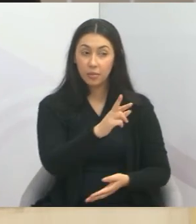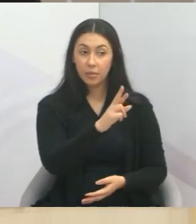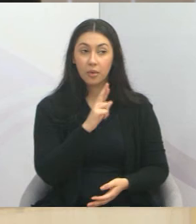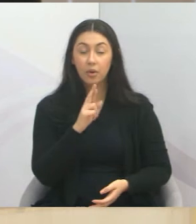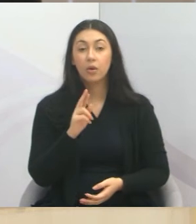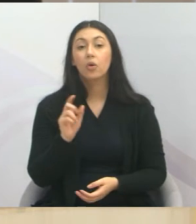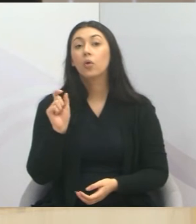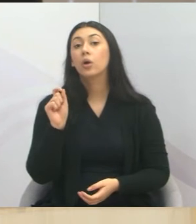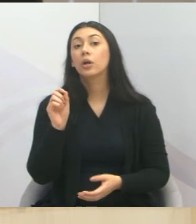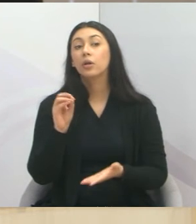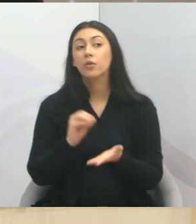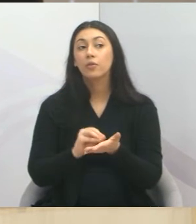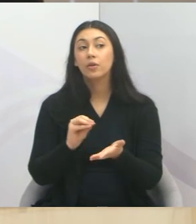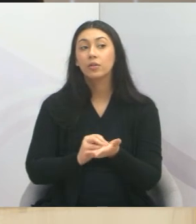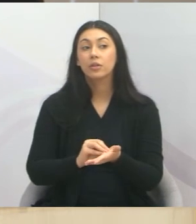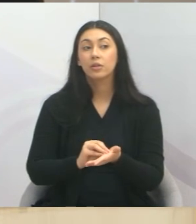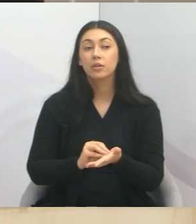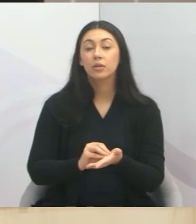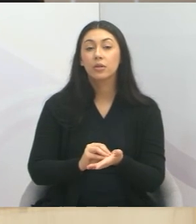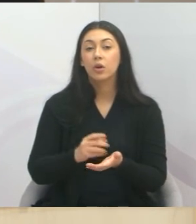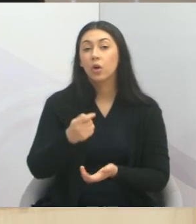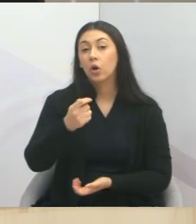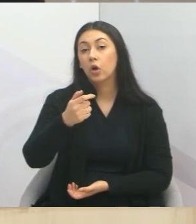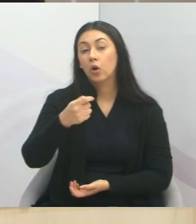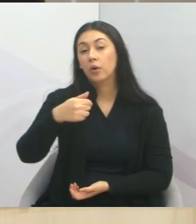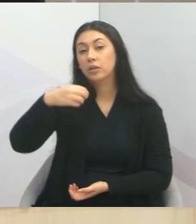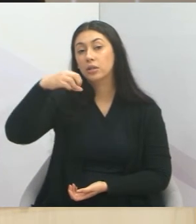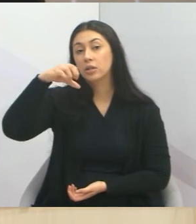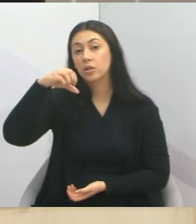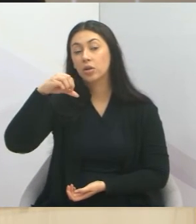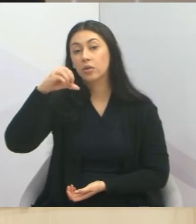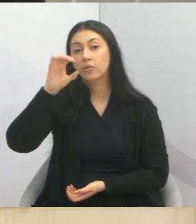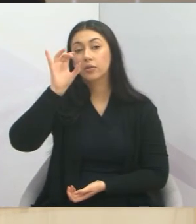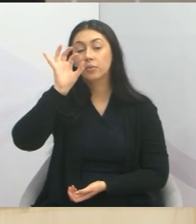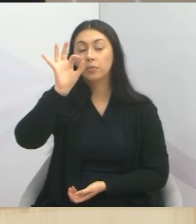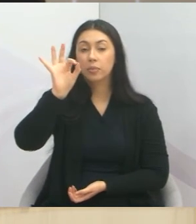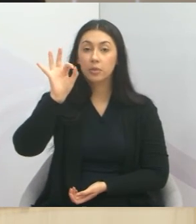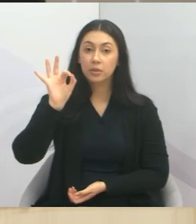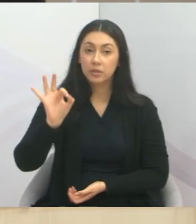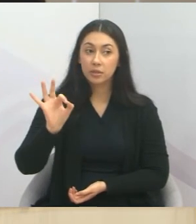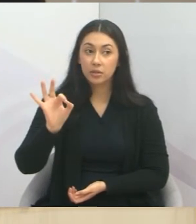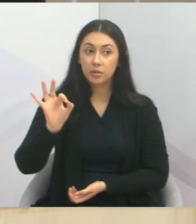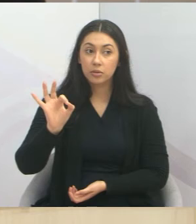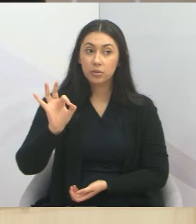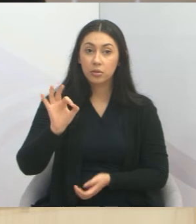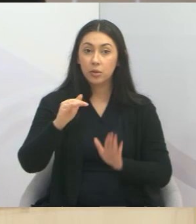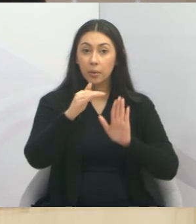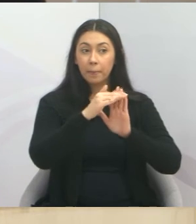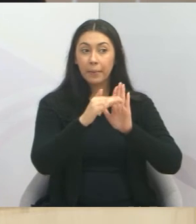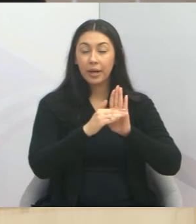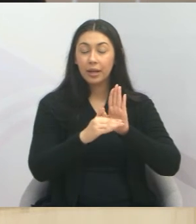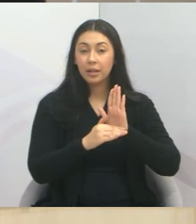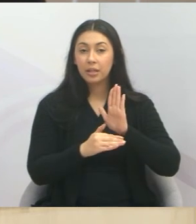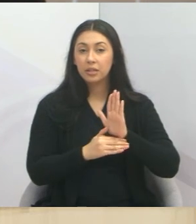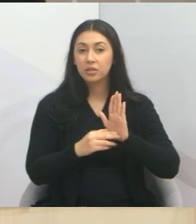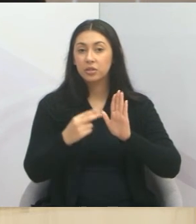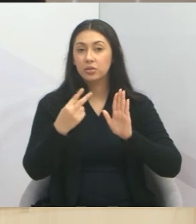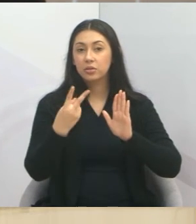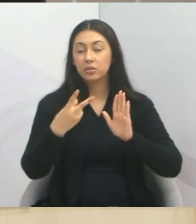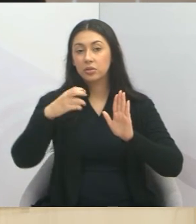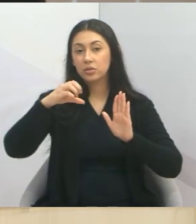verdade o que está faltando 8.53 por cento é de uma lista de 293